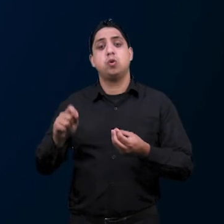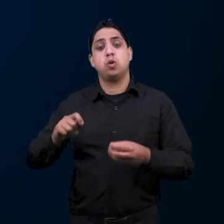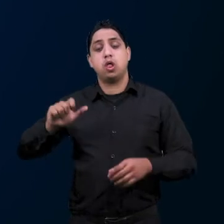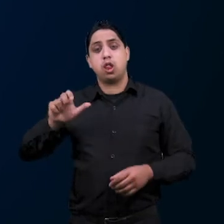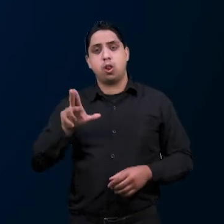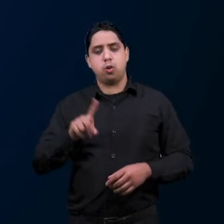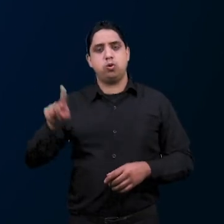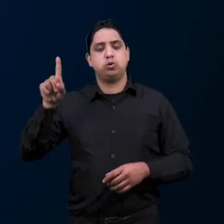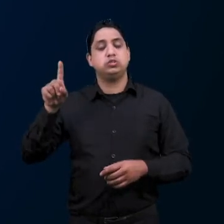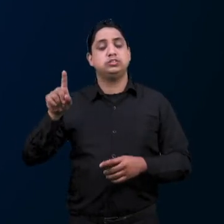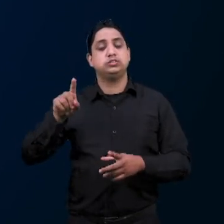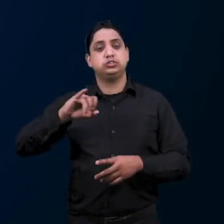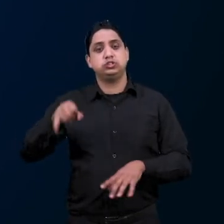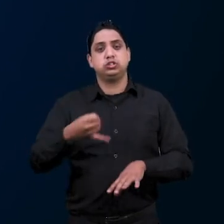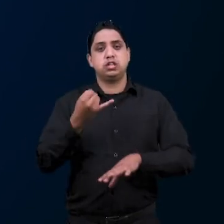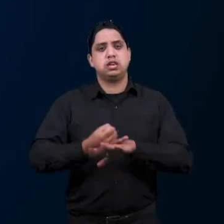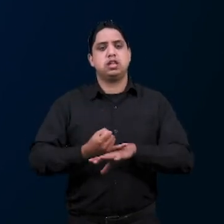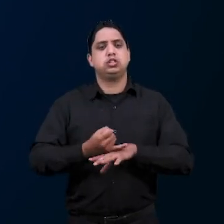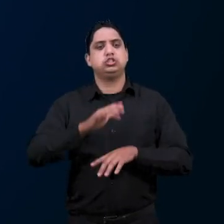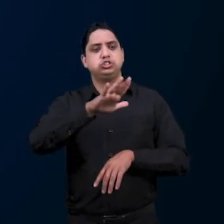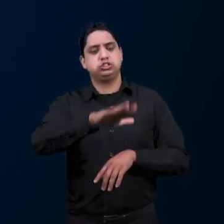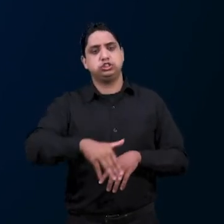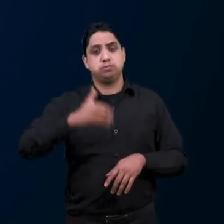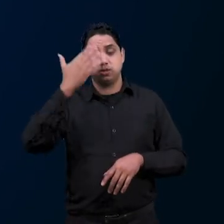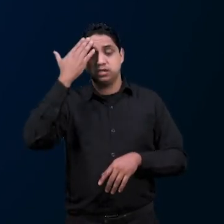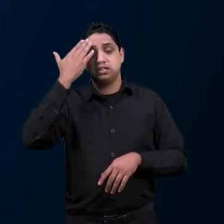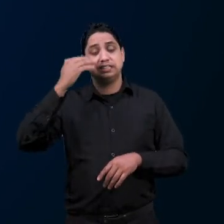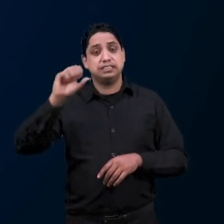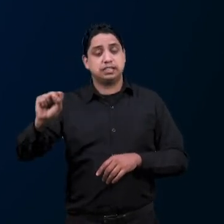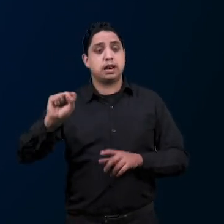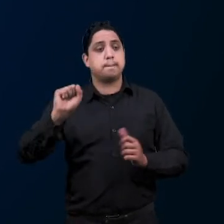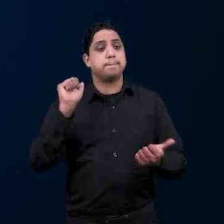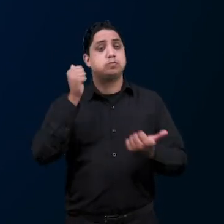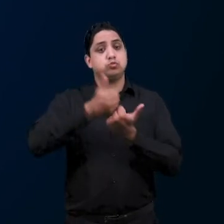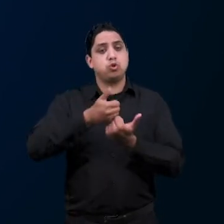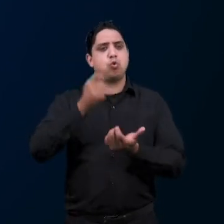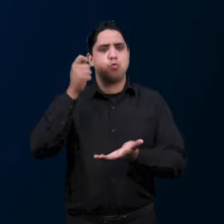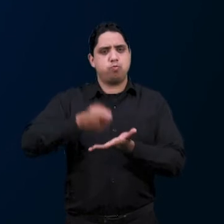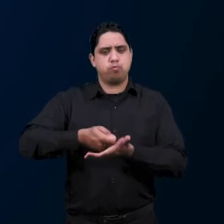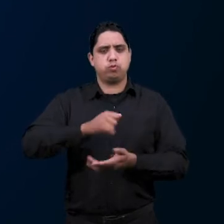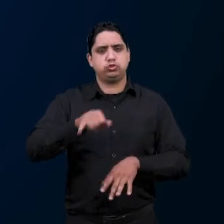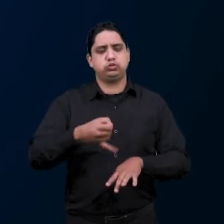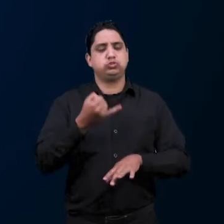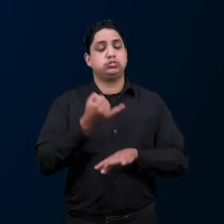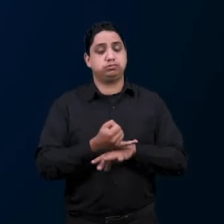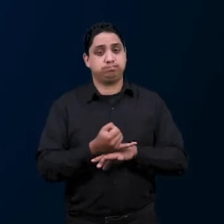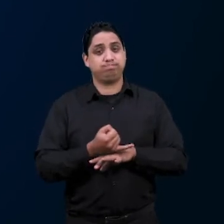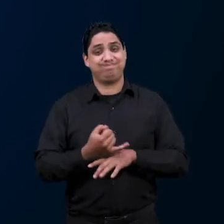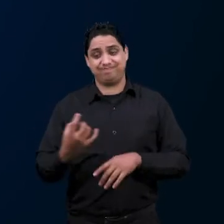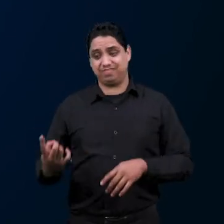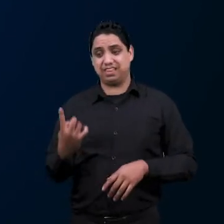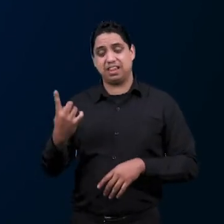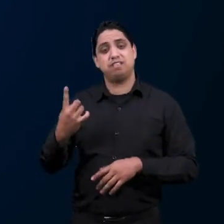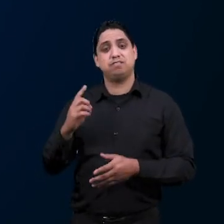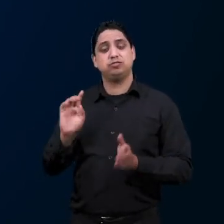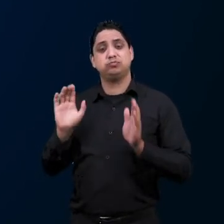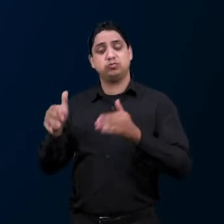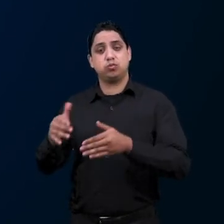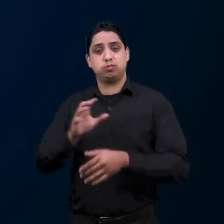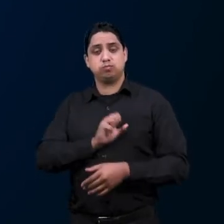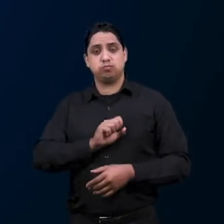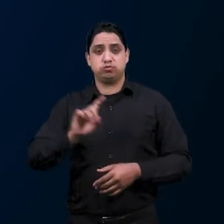Jerusalém, levantando o seu filho depois dele e confirmando a Jerusalém. Nós vemos aqui, Davi foi o alvo do amor